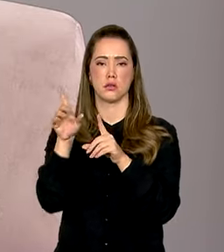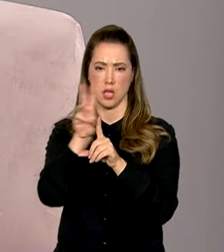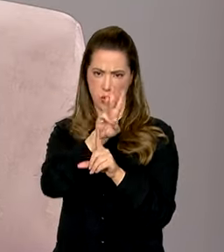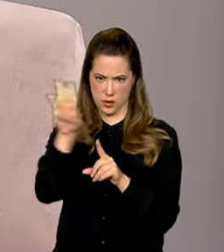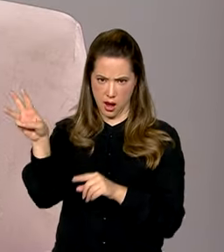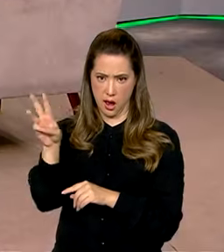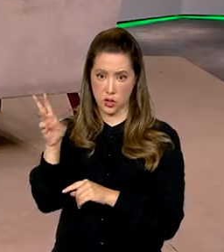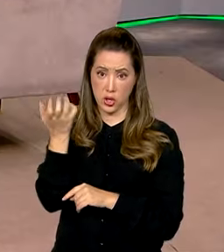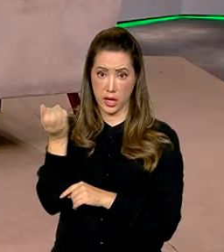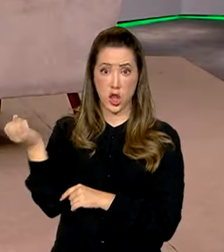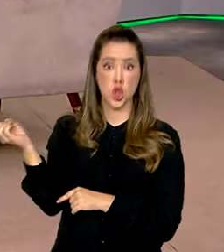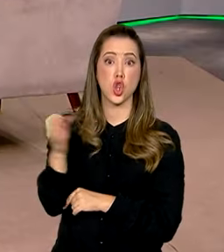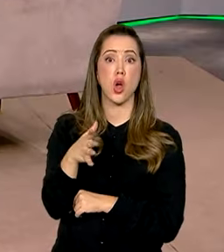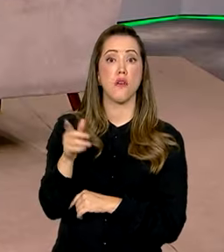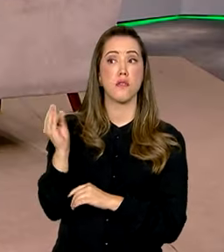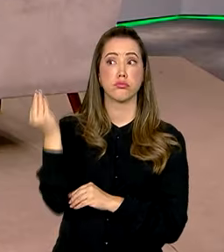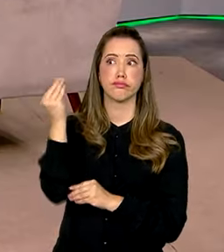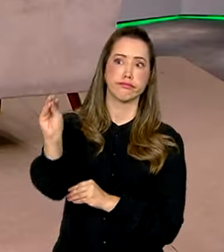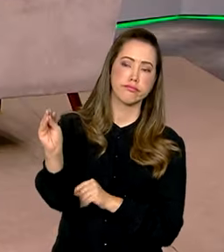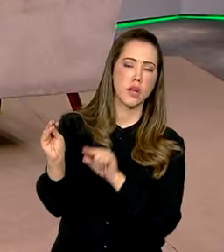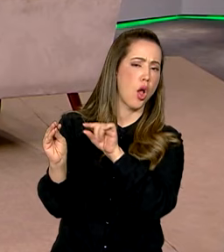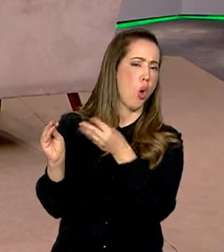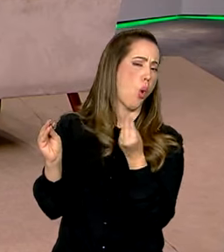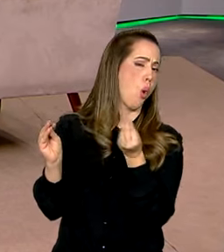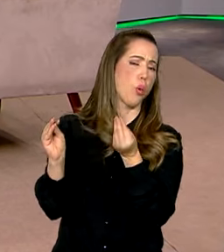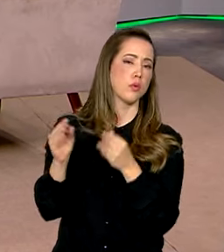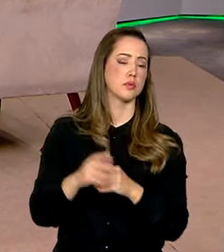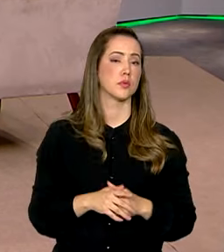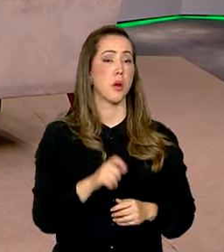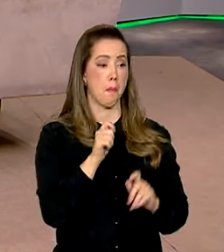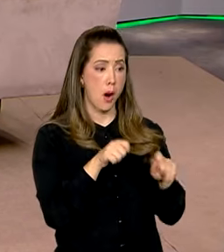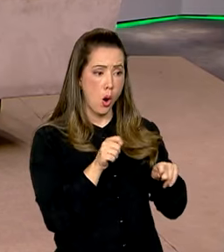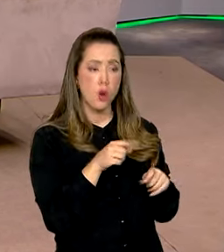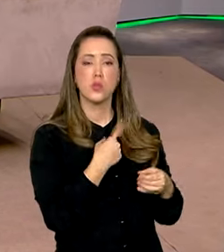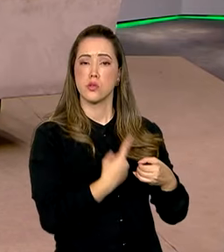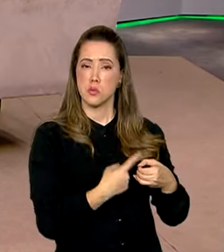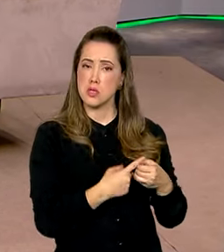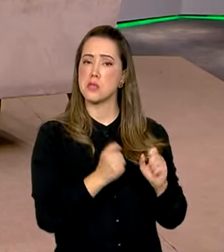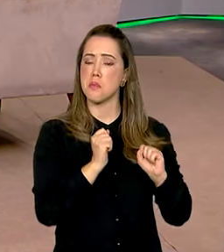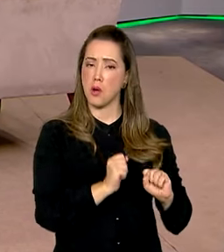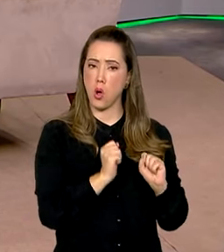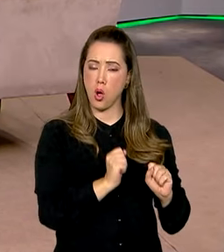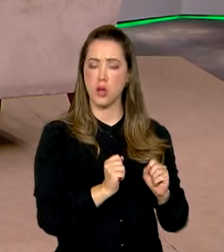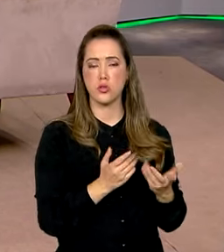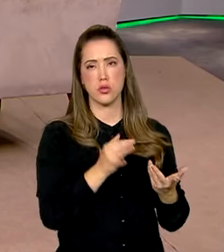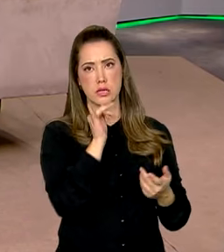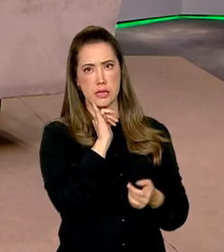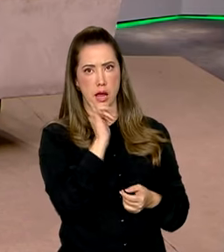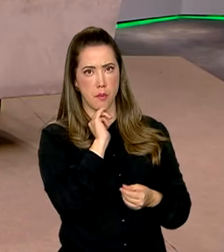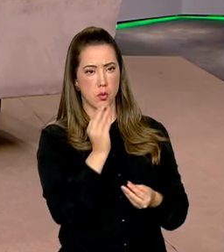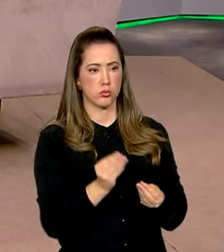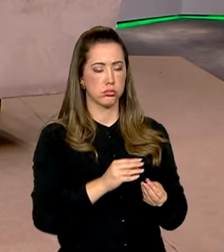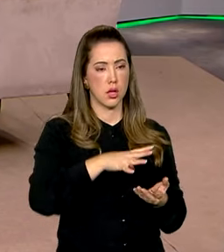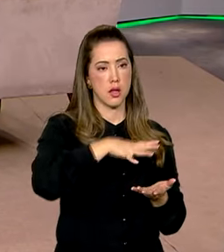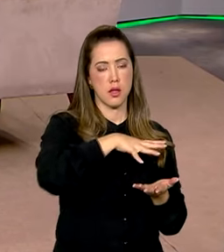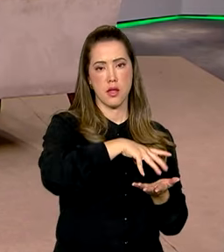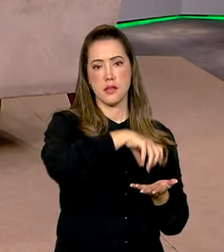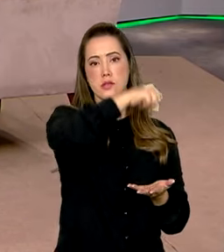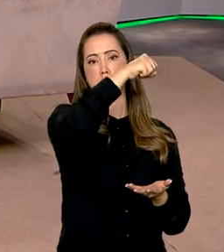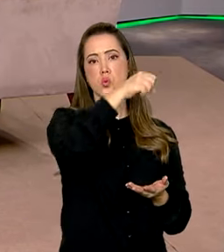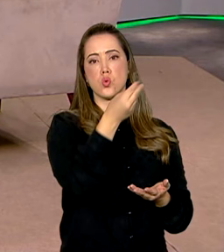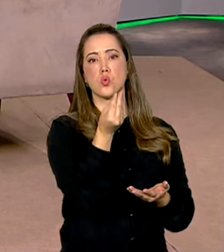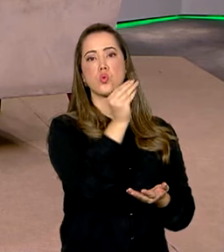essa possibilidade? Sim, vai ter essa possibilidade. O município tem autonomia para subir, vamos dizer assim, soluções que